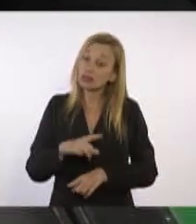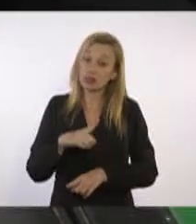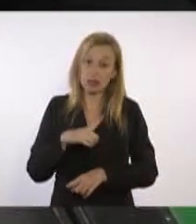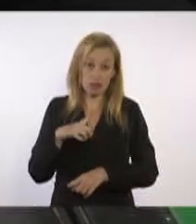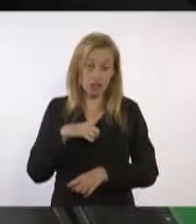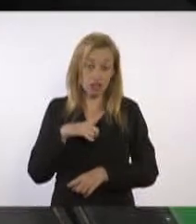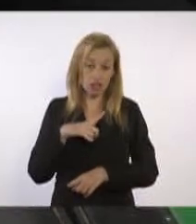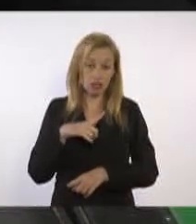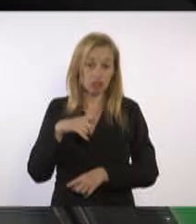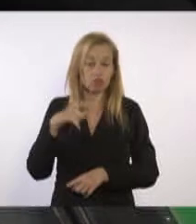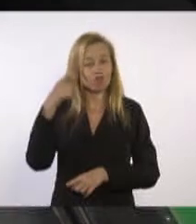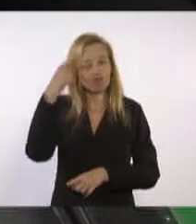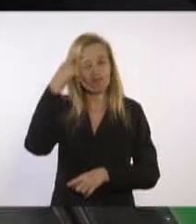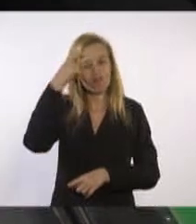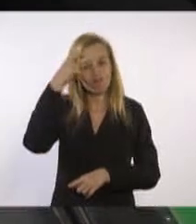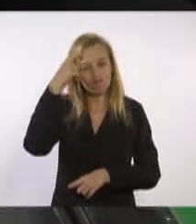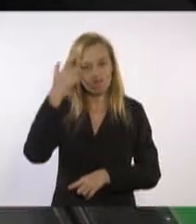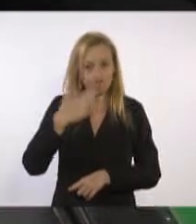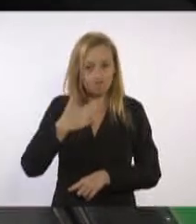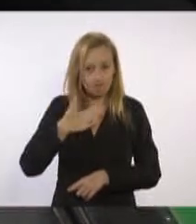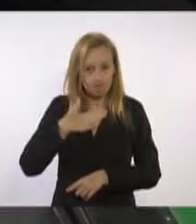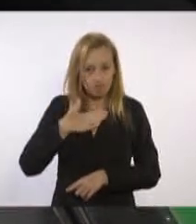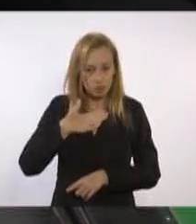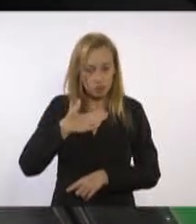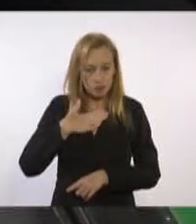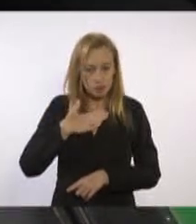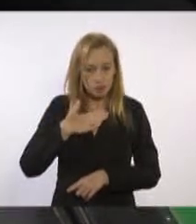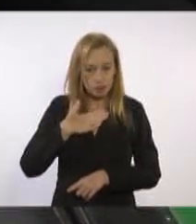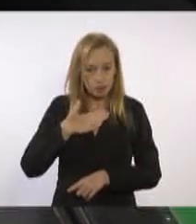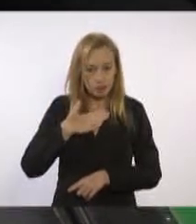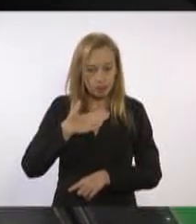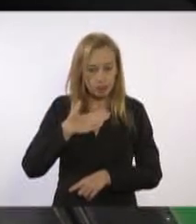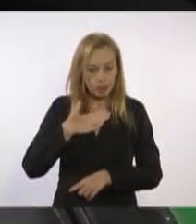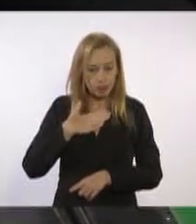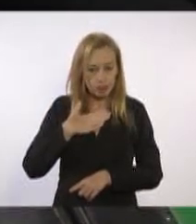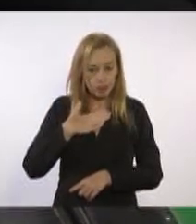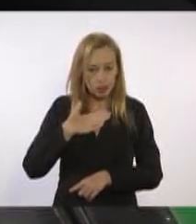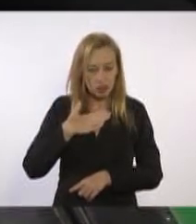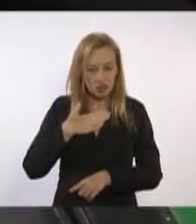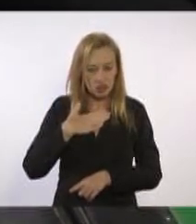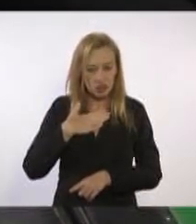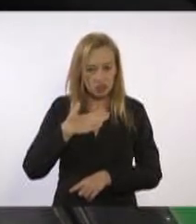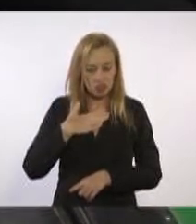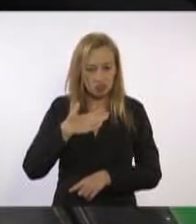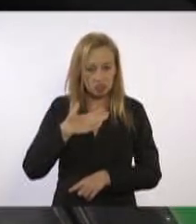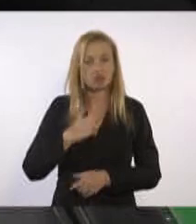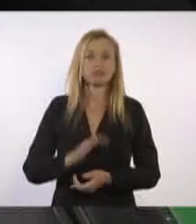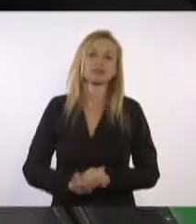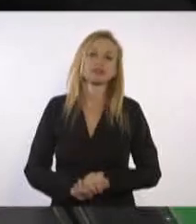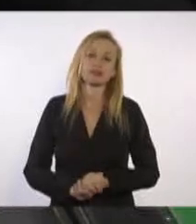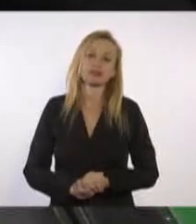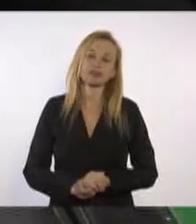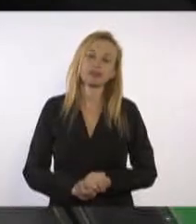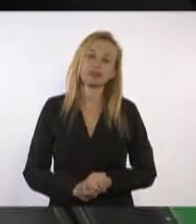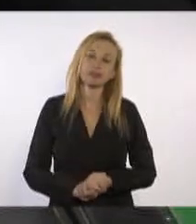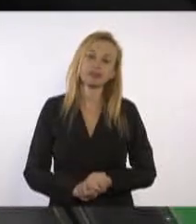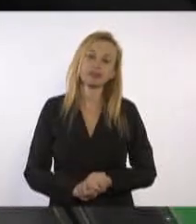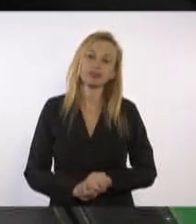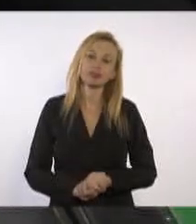minha concepção, não arranharia minimamente a gravidade e a importância